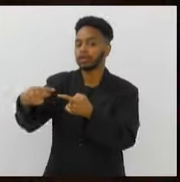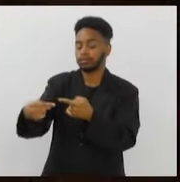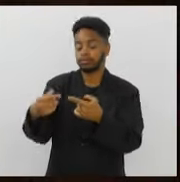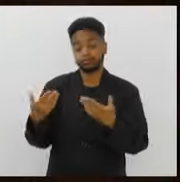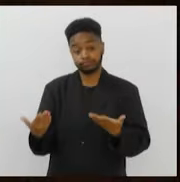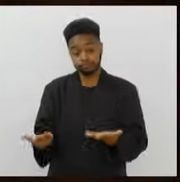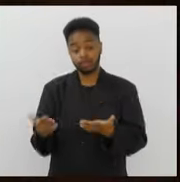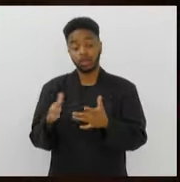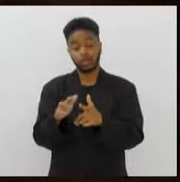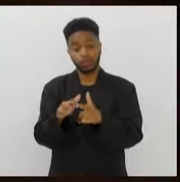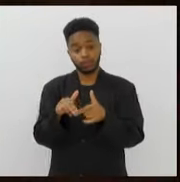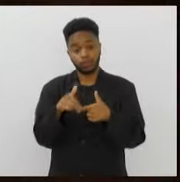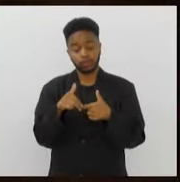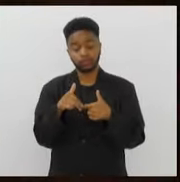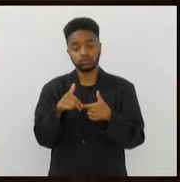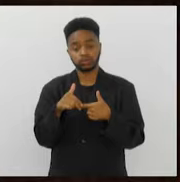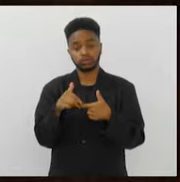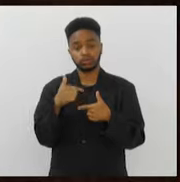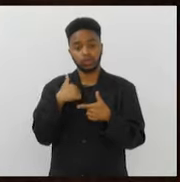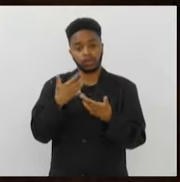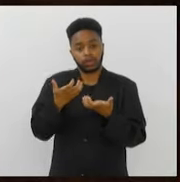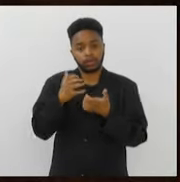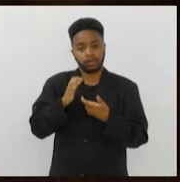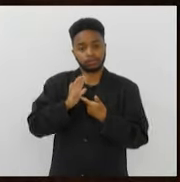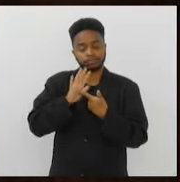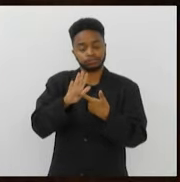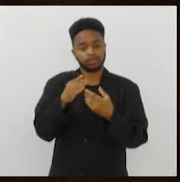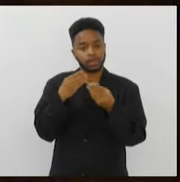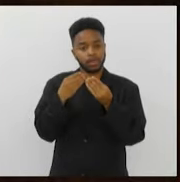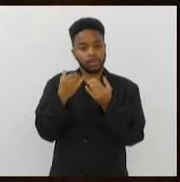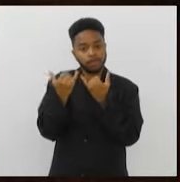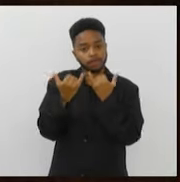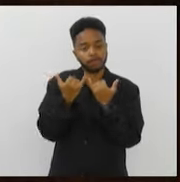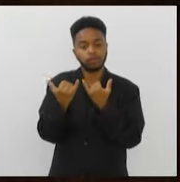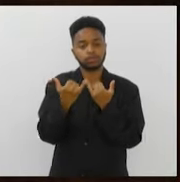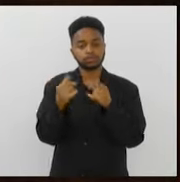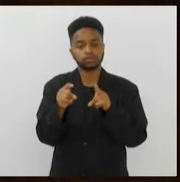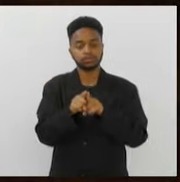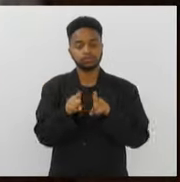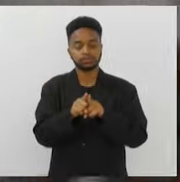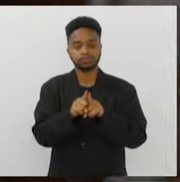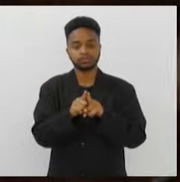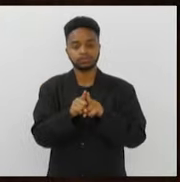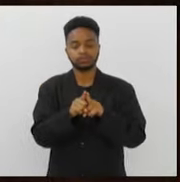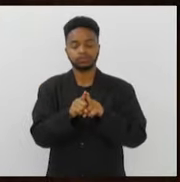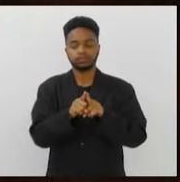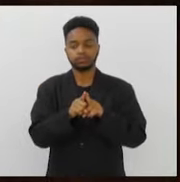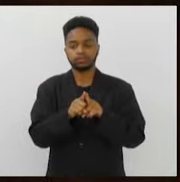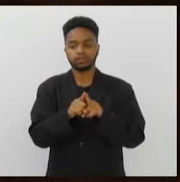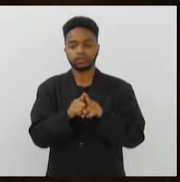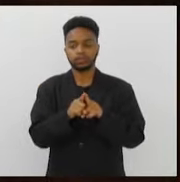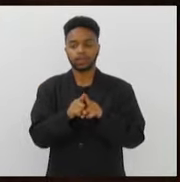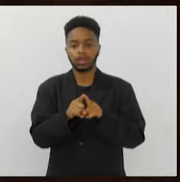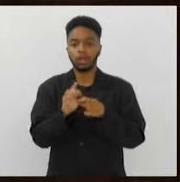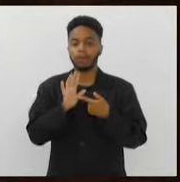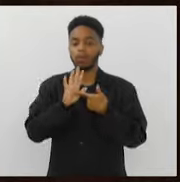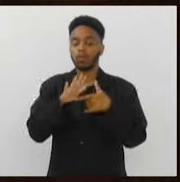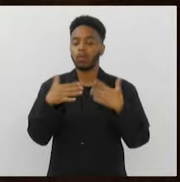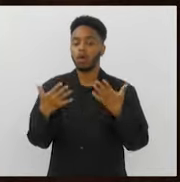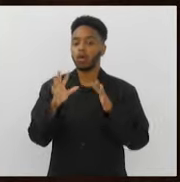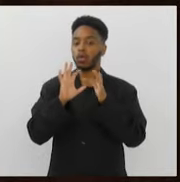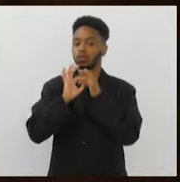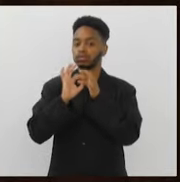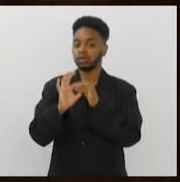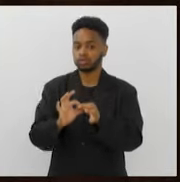era essa a informação que eu queria dar e o contexto que eu queria